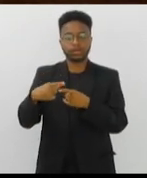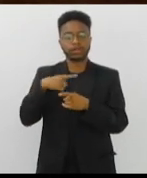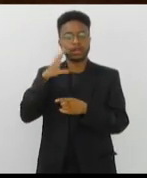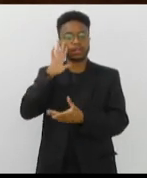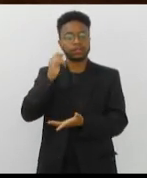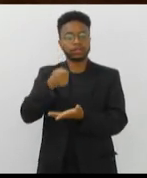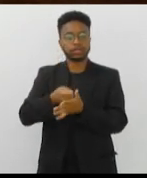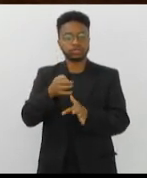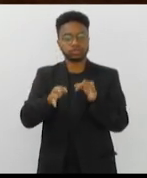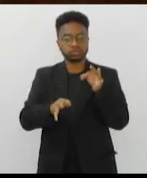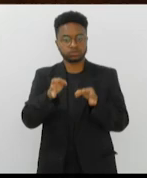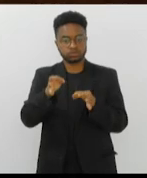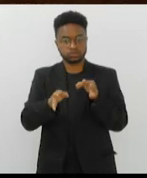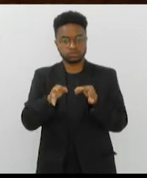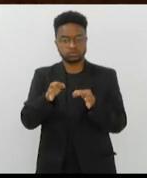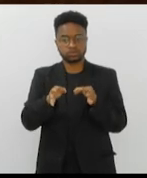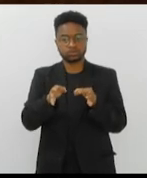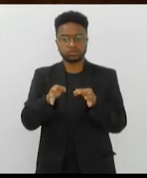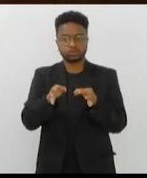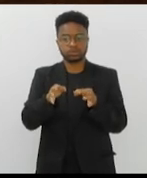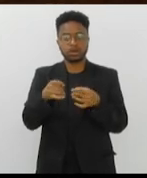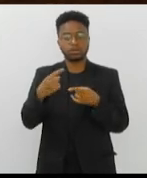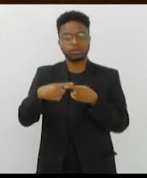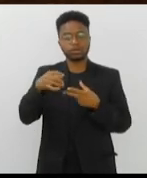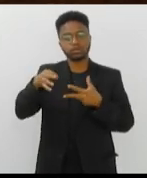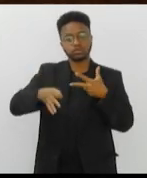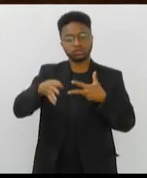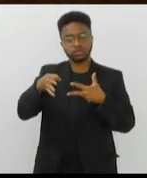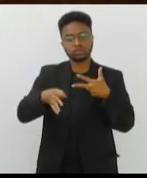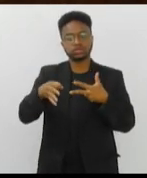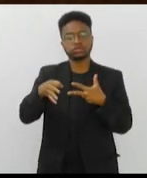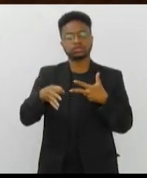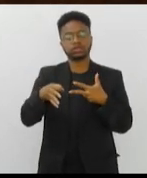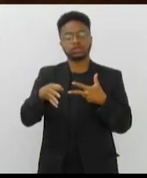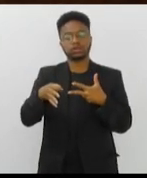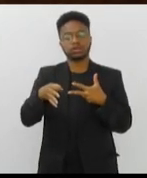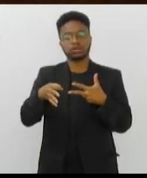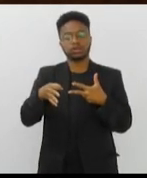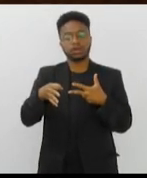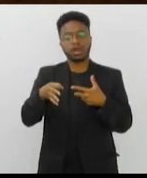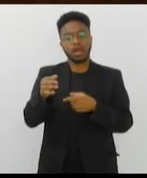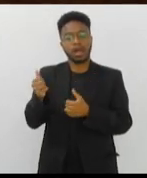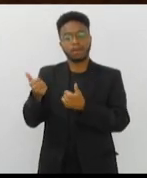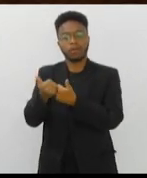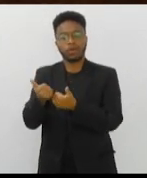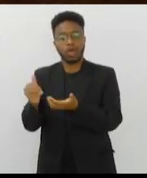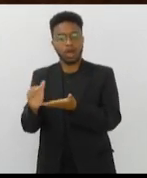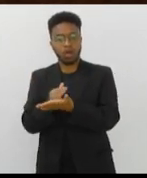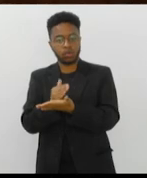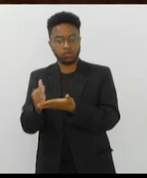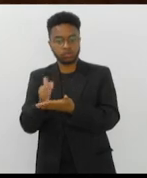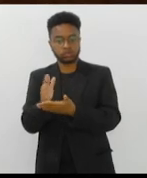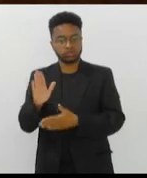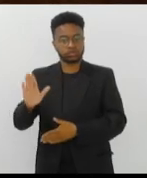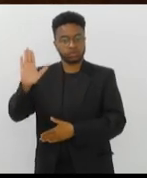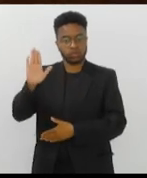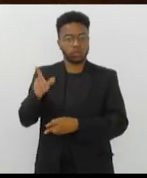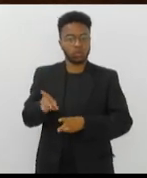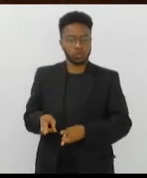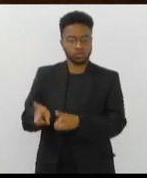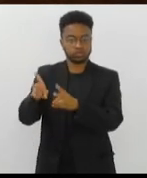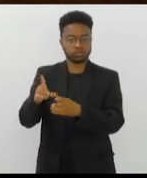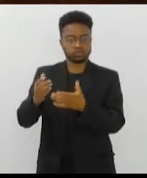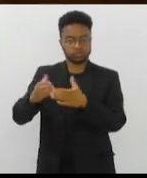jurídicas do judiciário deram ganho de causa para alguns candidatos continuarem no